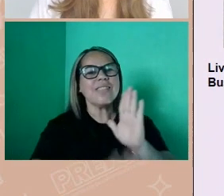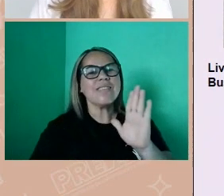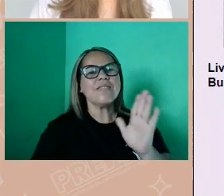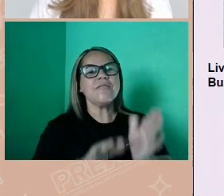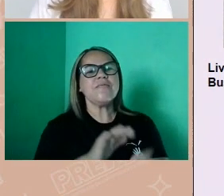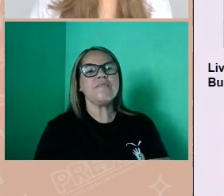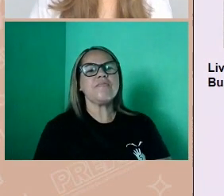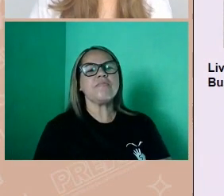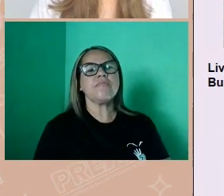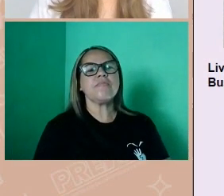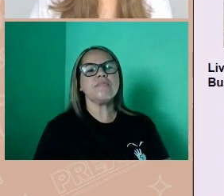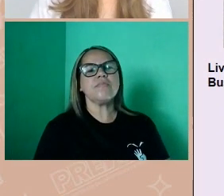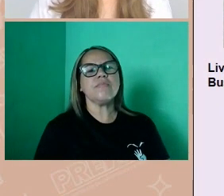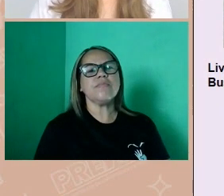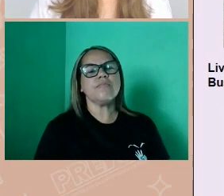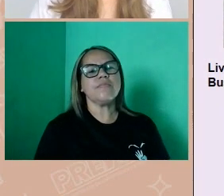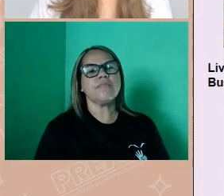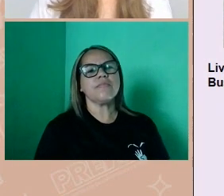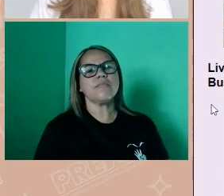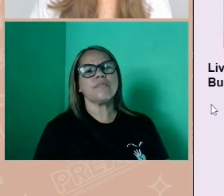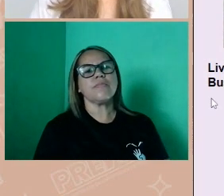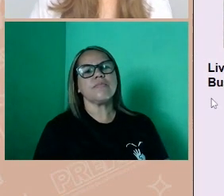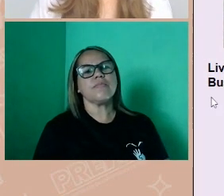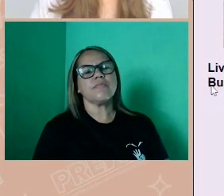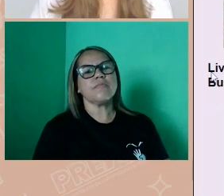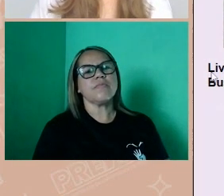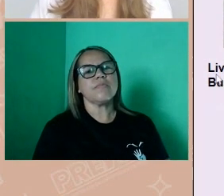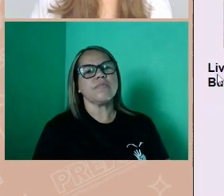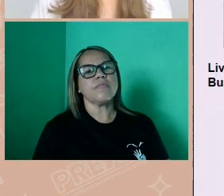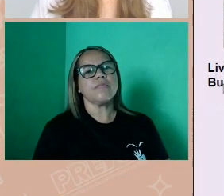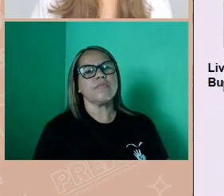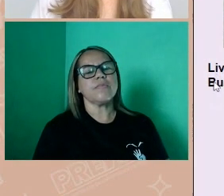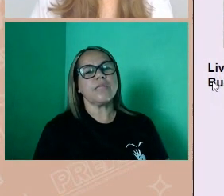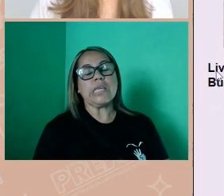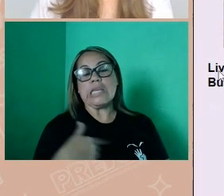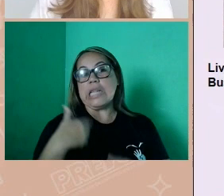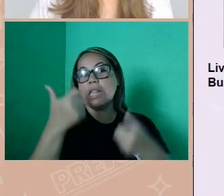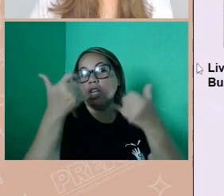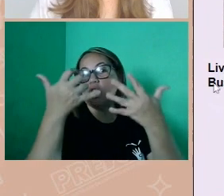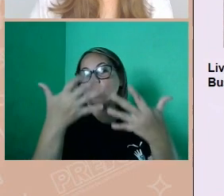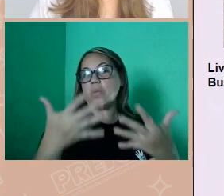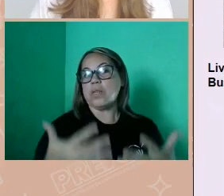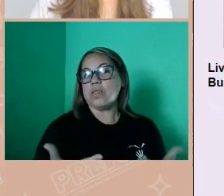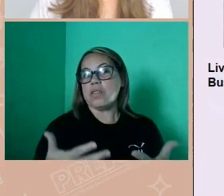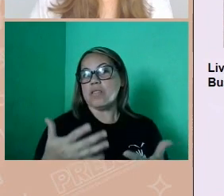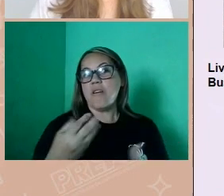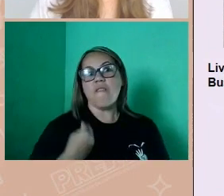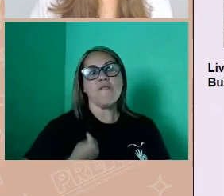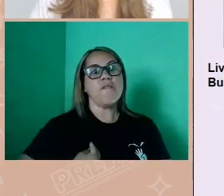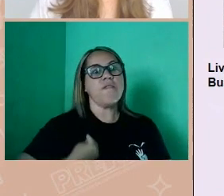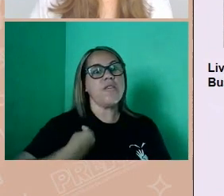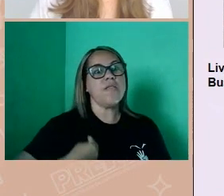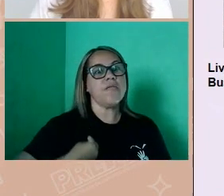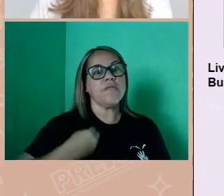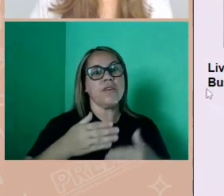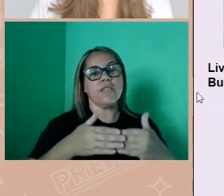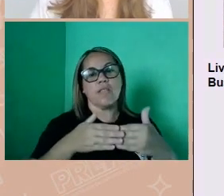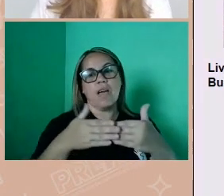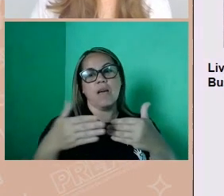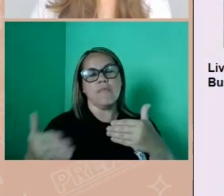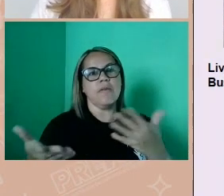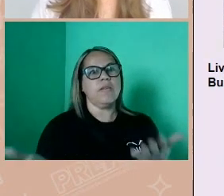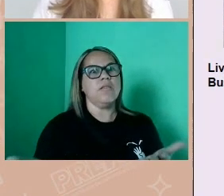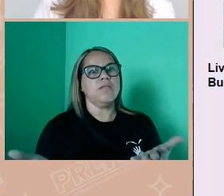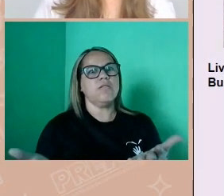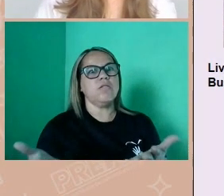on the margins surfing on the buses então ele está falando vivendo na margem né surfando